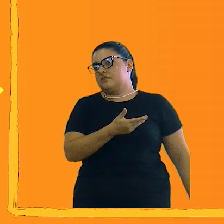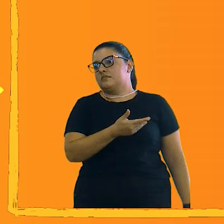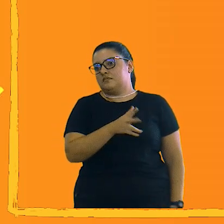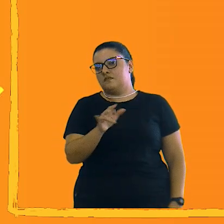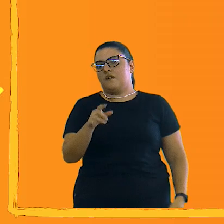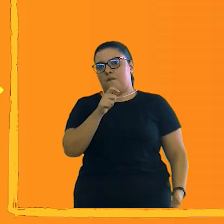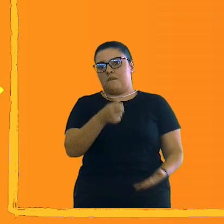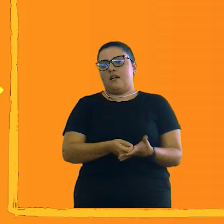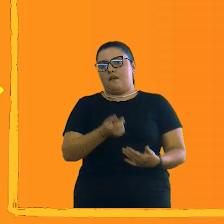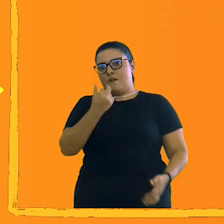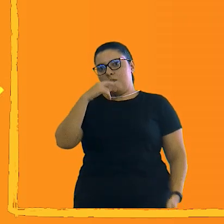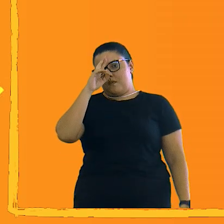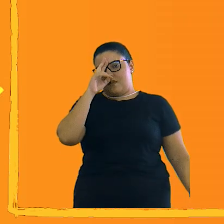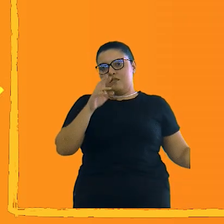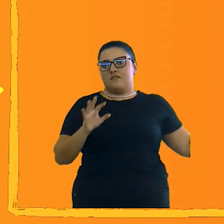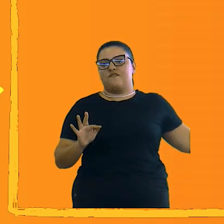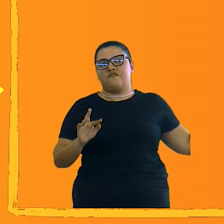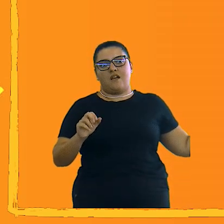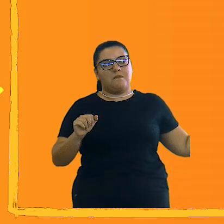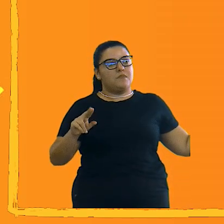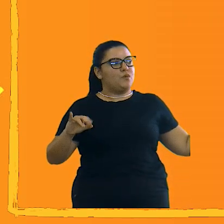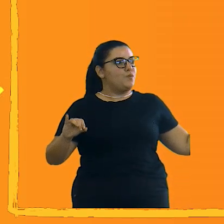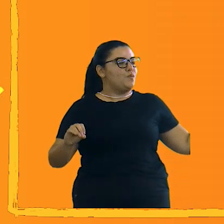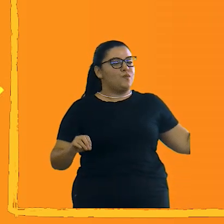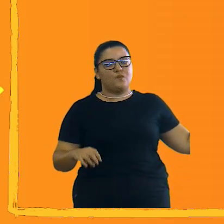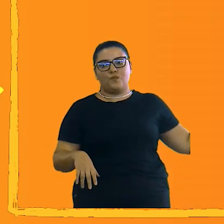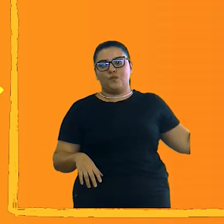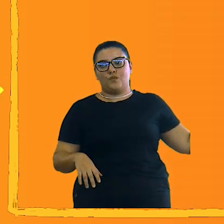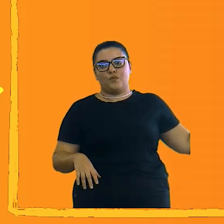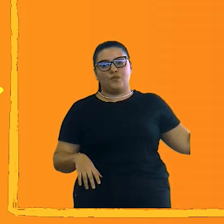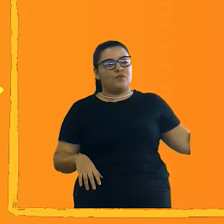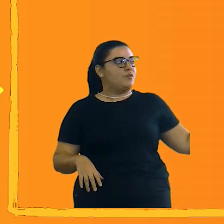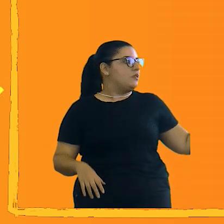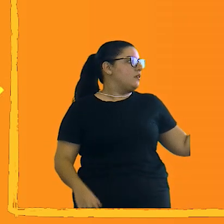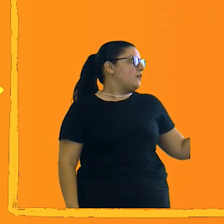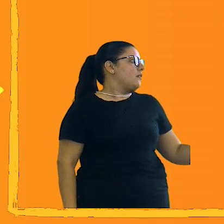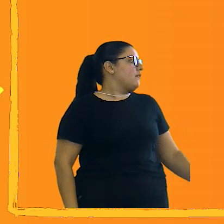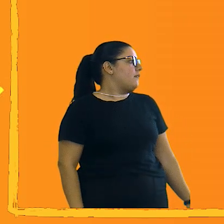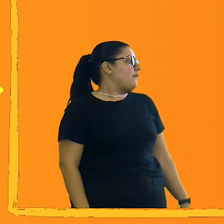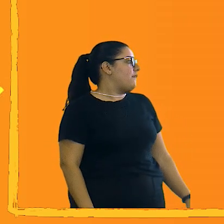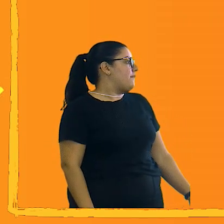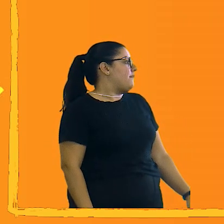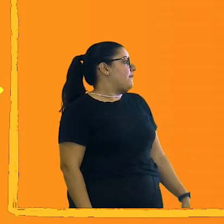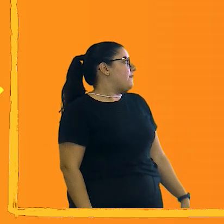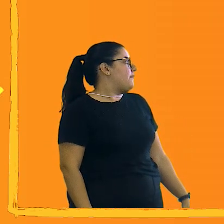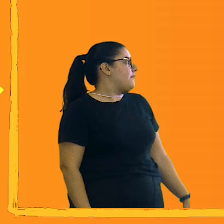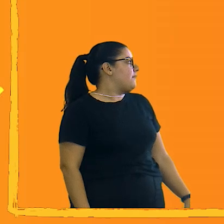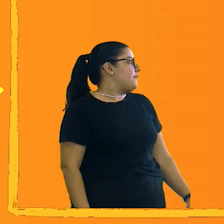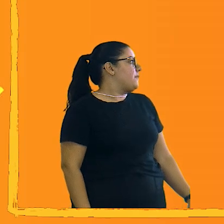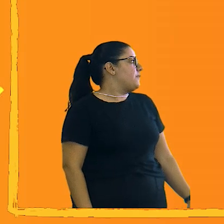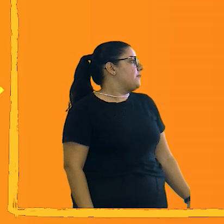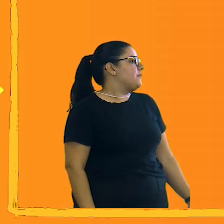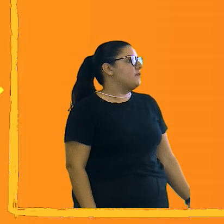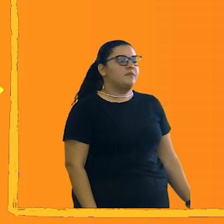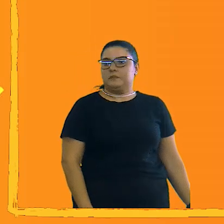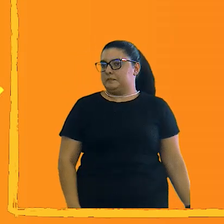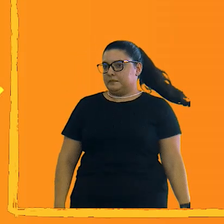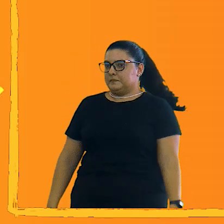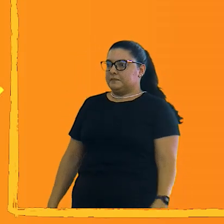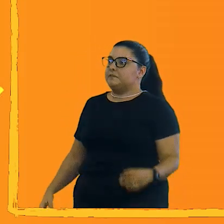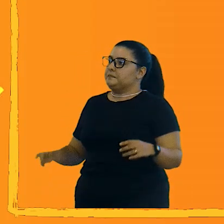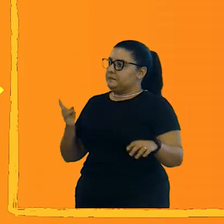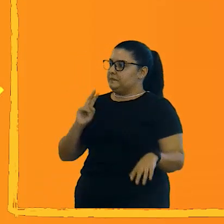aí como é verdade é verdade né Fábio aí ó beleza vamos embora gente